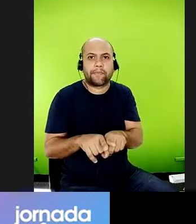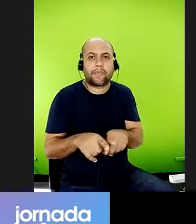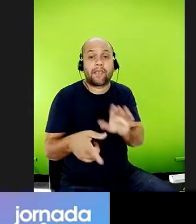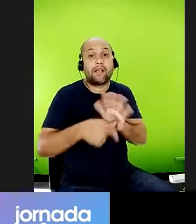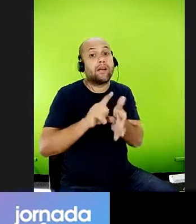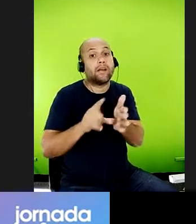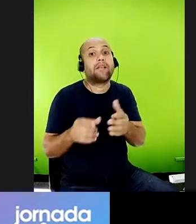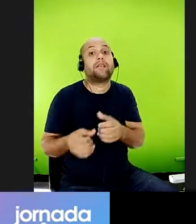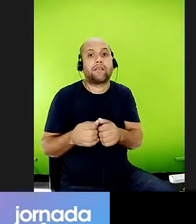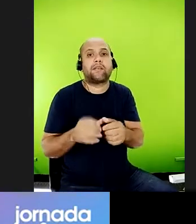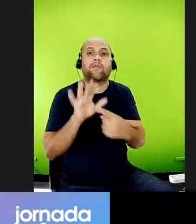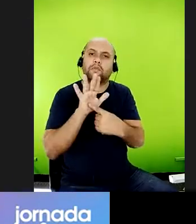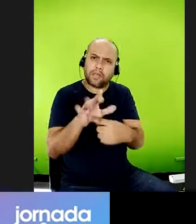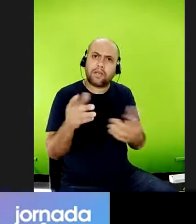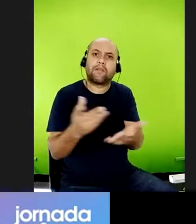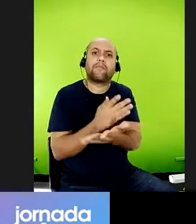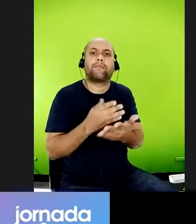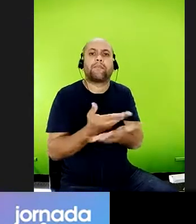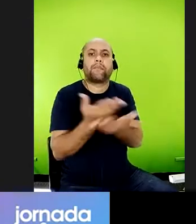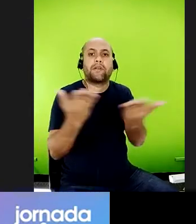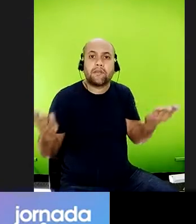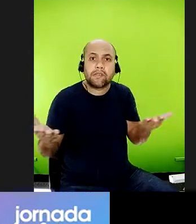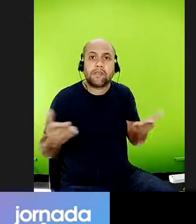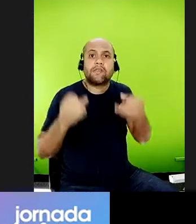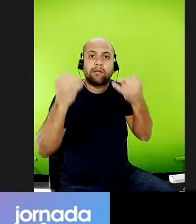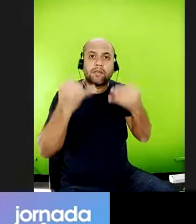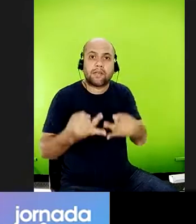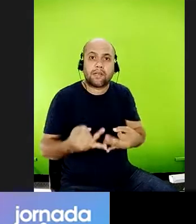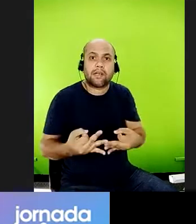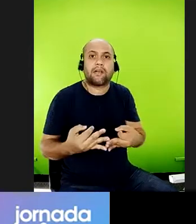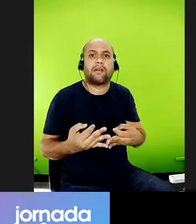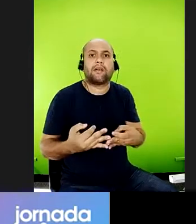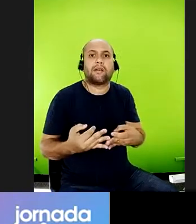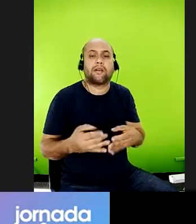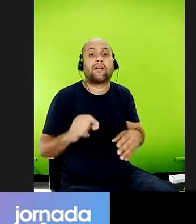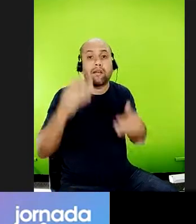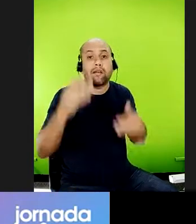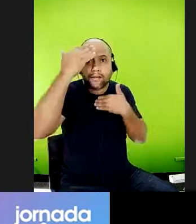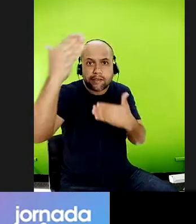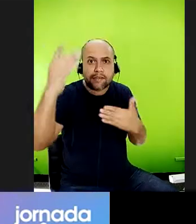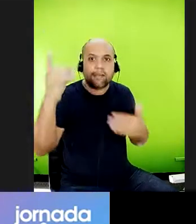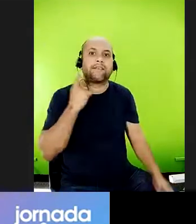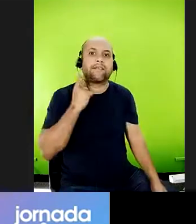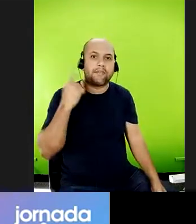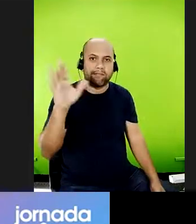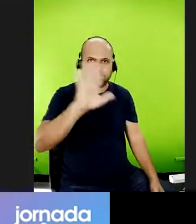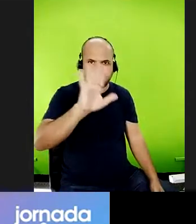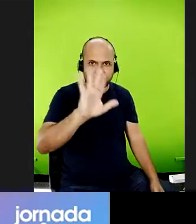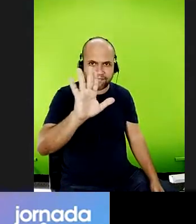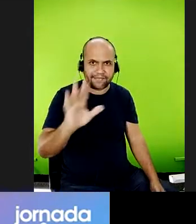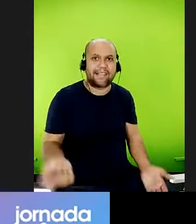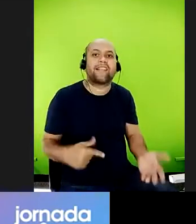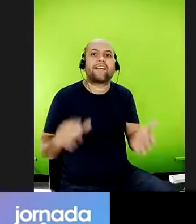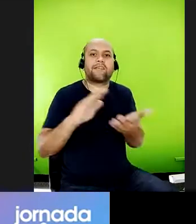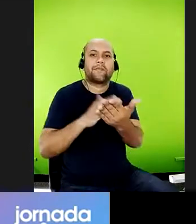para vocês um slide Zinho mostrando o que que é o jornada eu vou agradecer o Damião Quem tá aqui como nosso intérprete